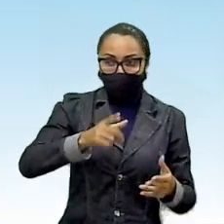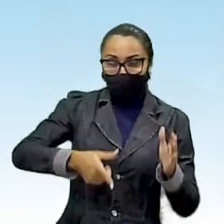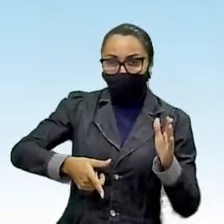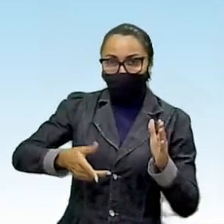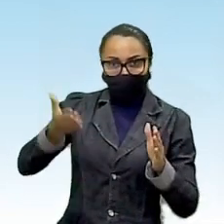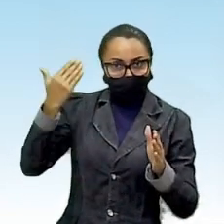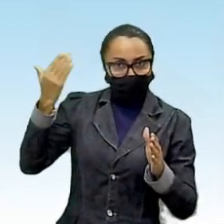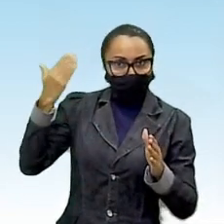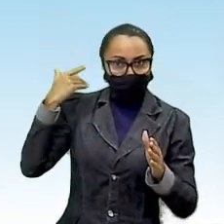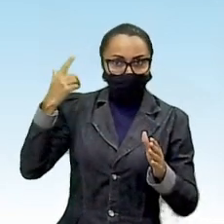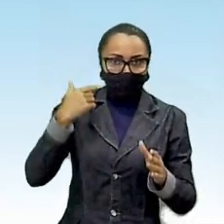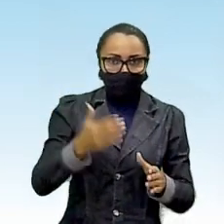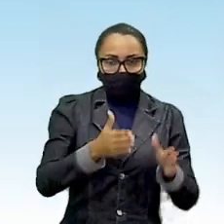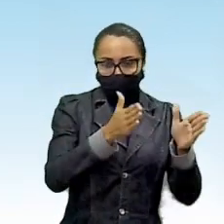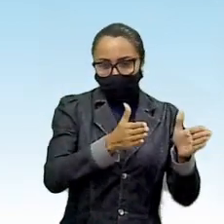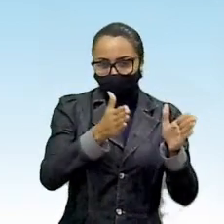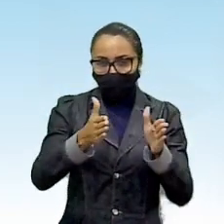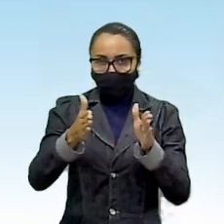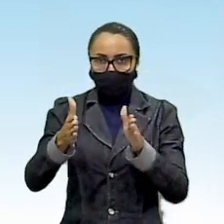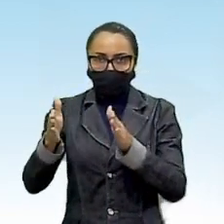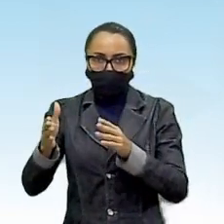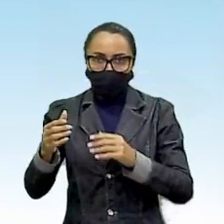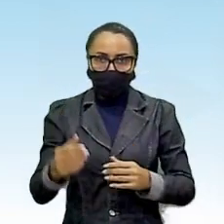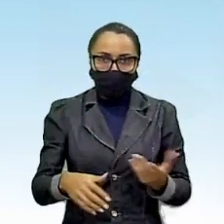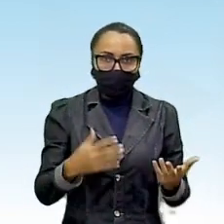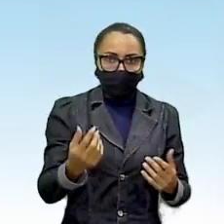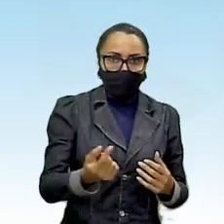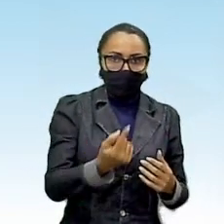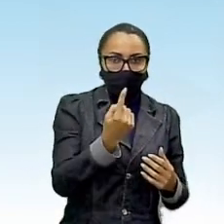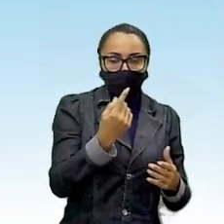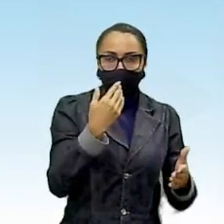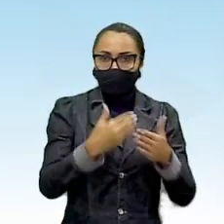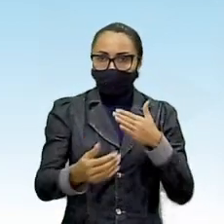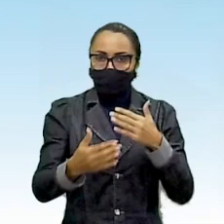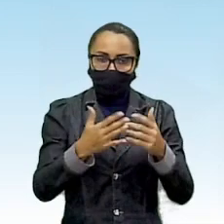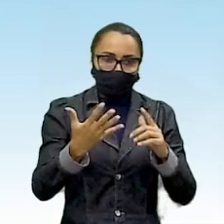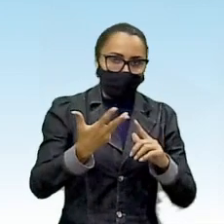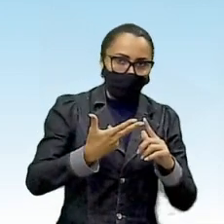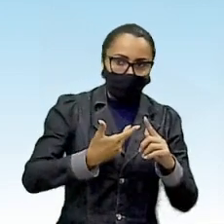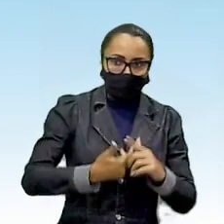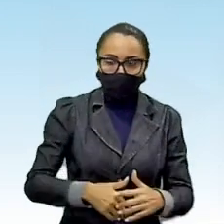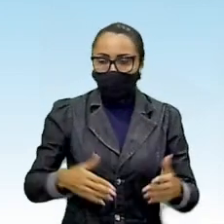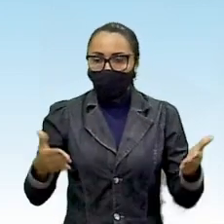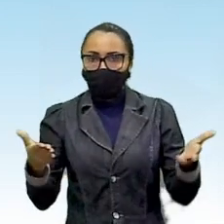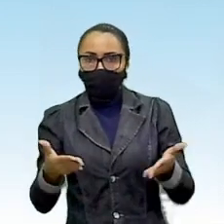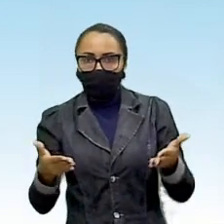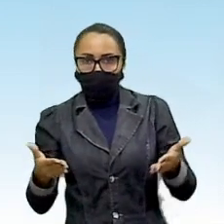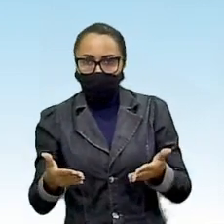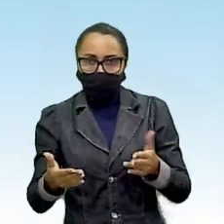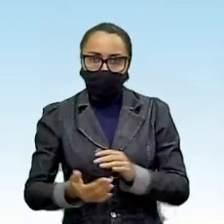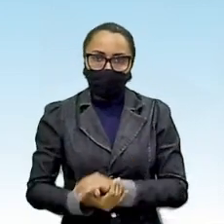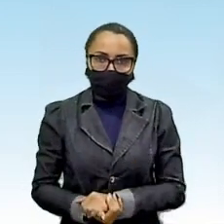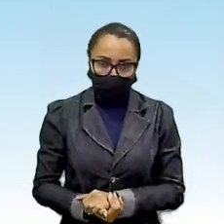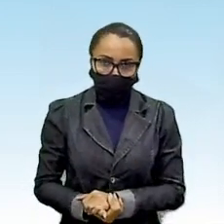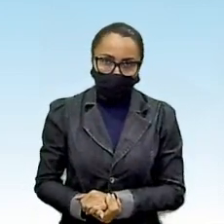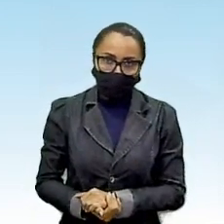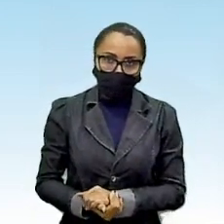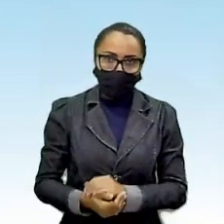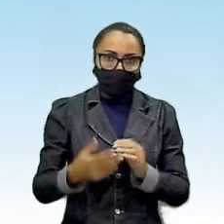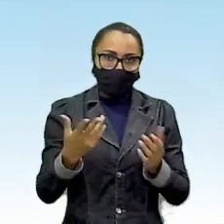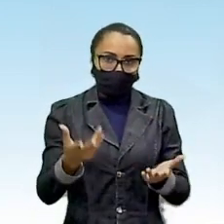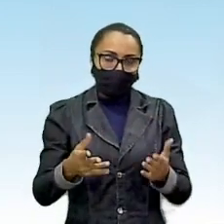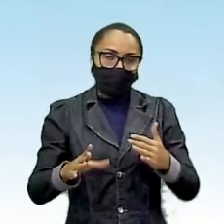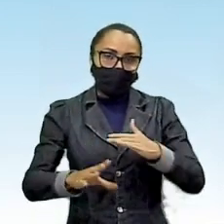era dividido, né, um por gênero, independente da quantidade. E hoje, com estabelecimentos